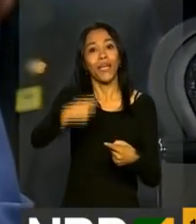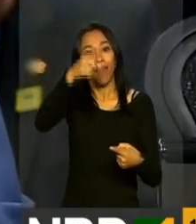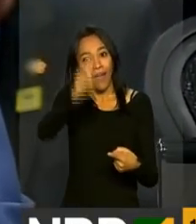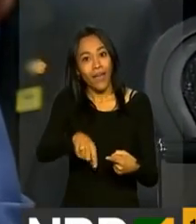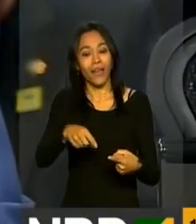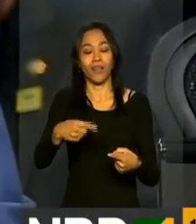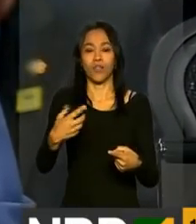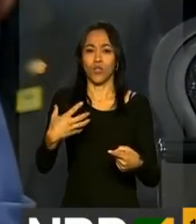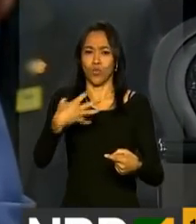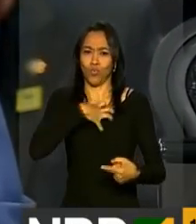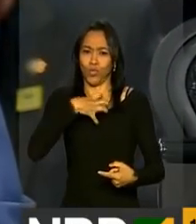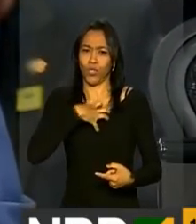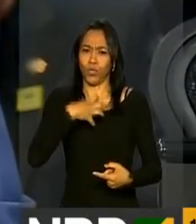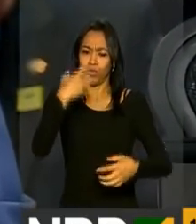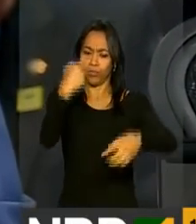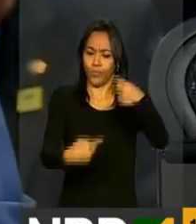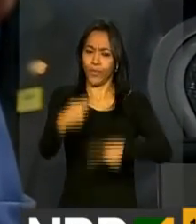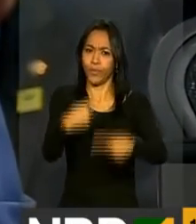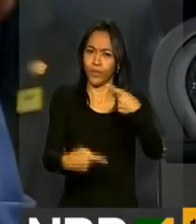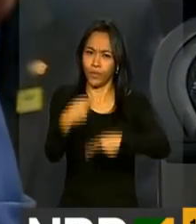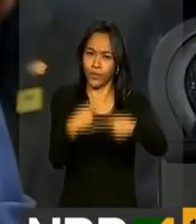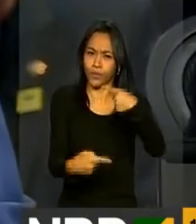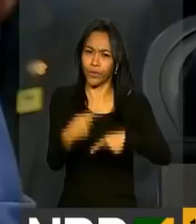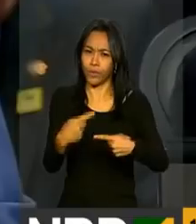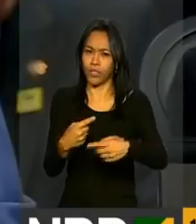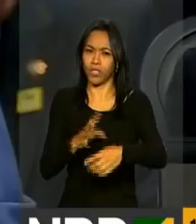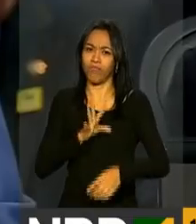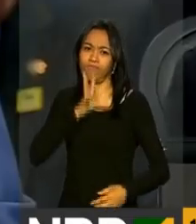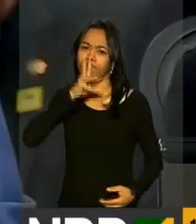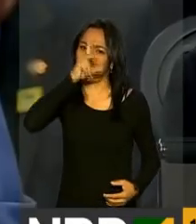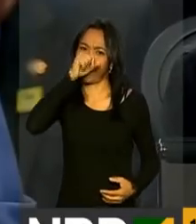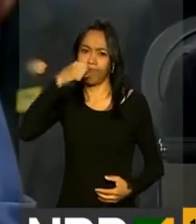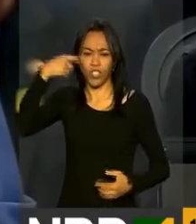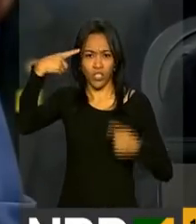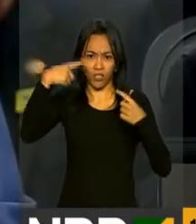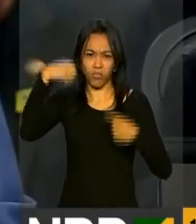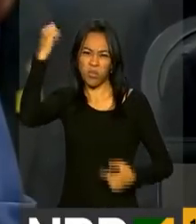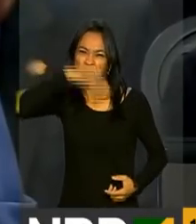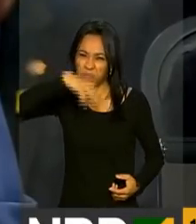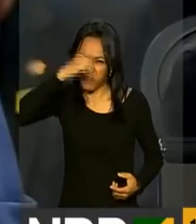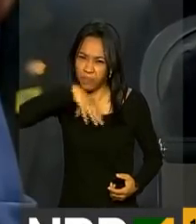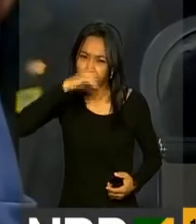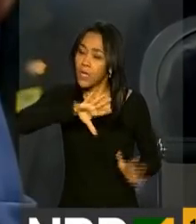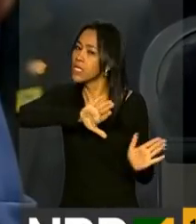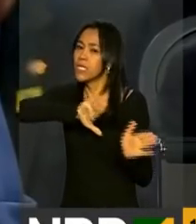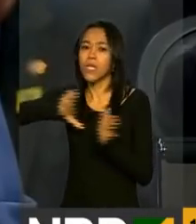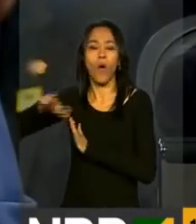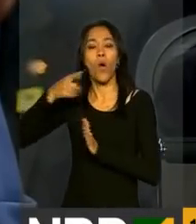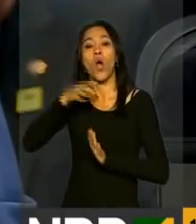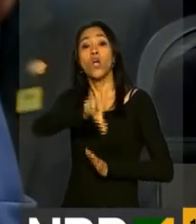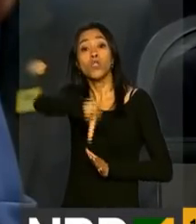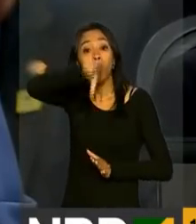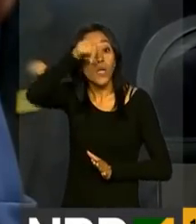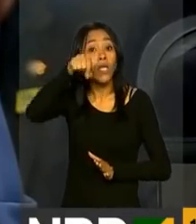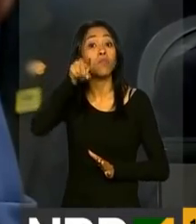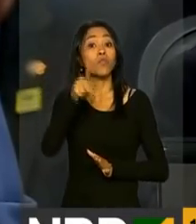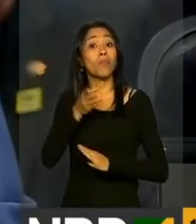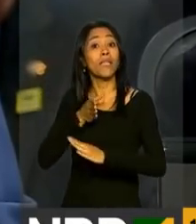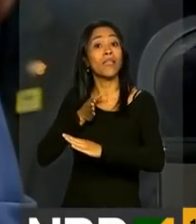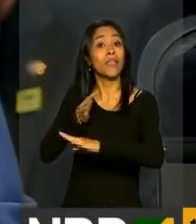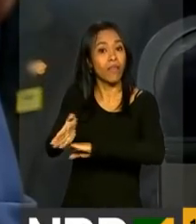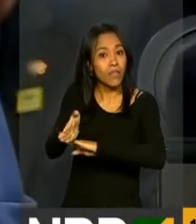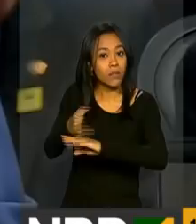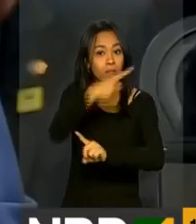político de muita digamos assim de muita agressividade então optamos por essa intervenção parcial mas muitas muitas vezes é eterno e